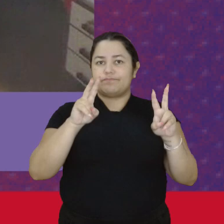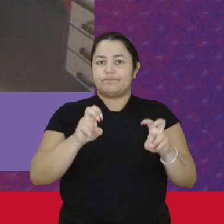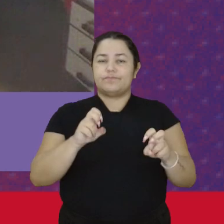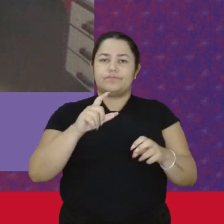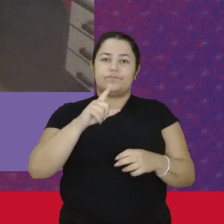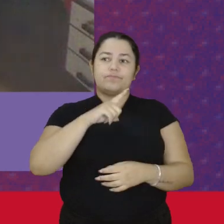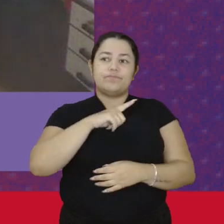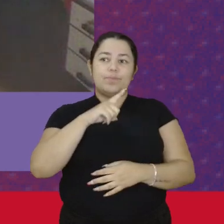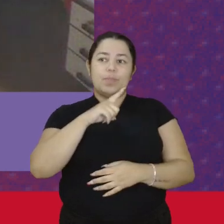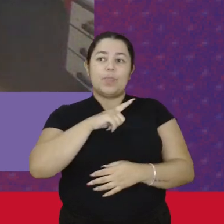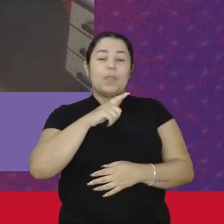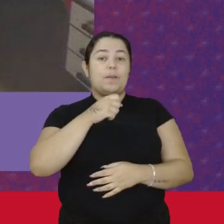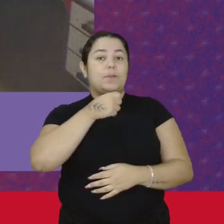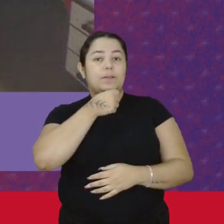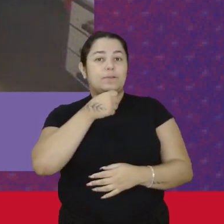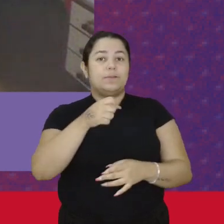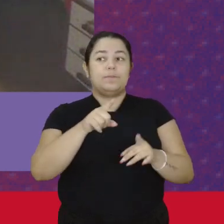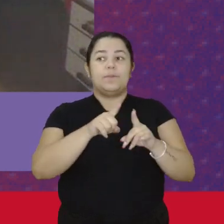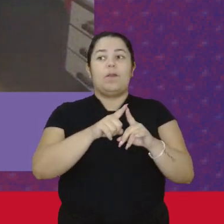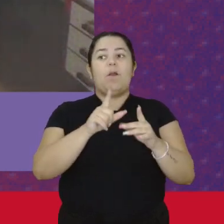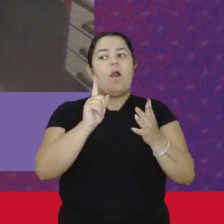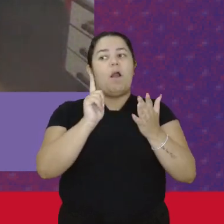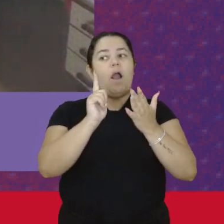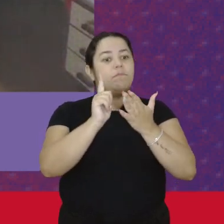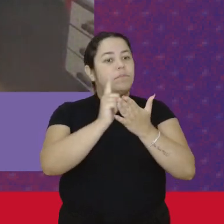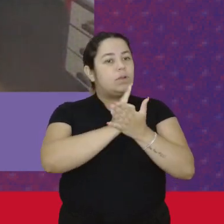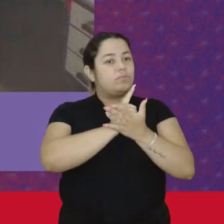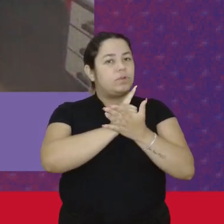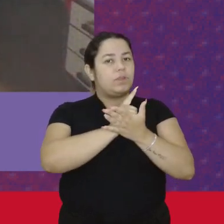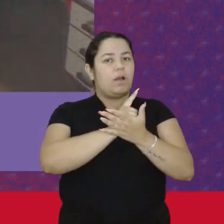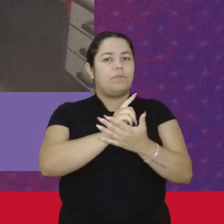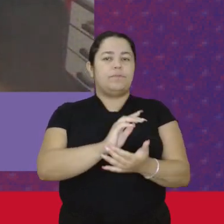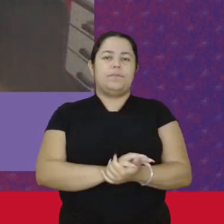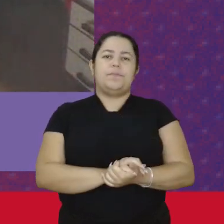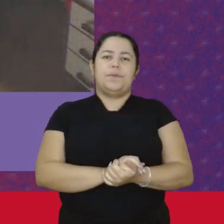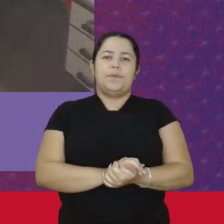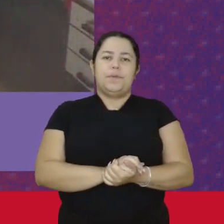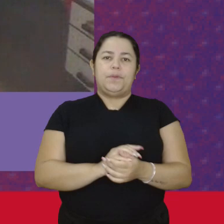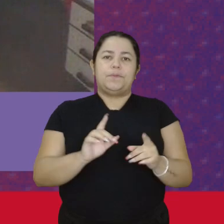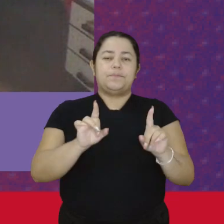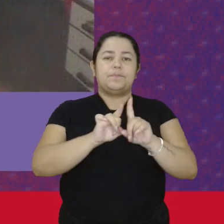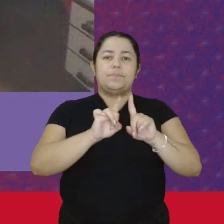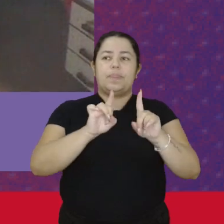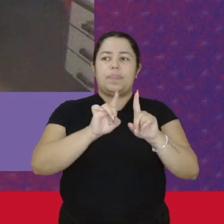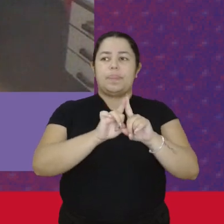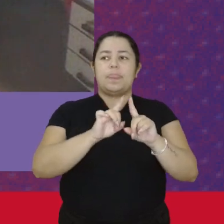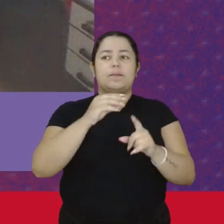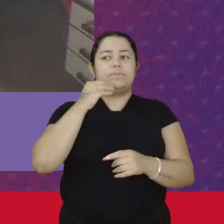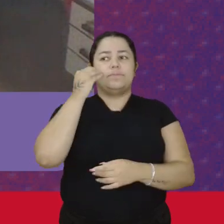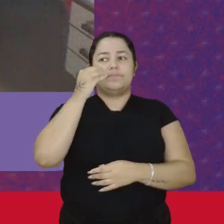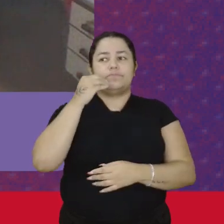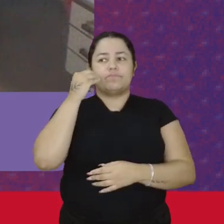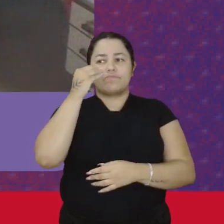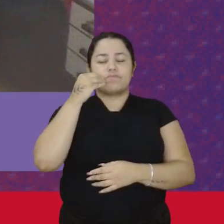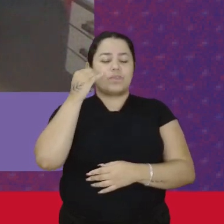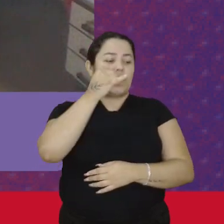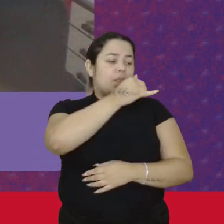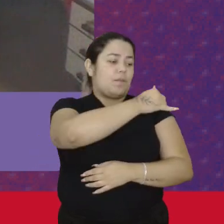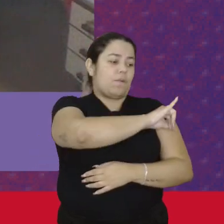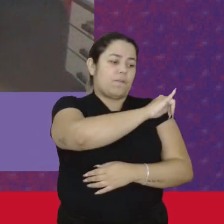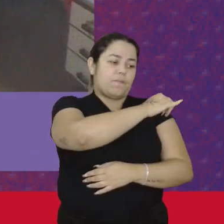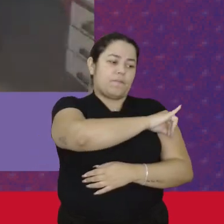imprensa, porque eu ia lá levar o jornal. Então, eu acho que foi assim. E aí eu experimentei isso no Rio de Janeiro,